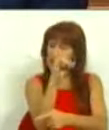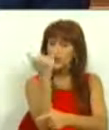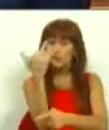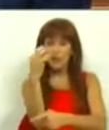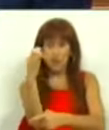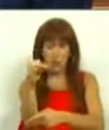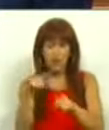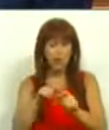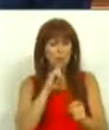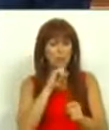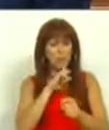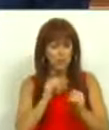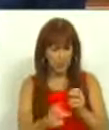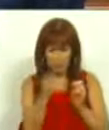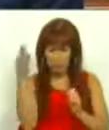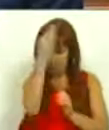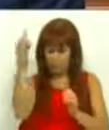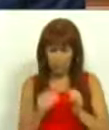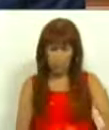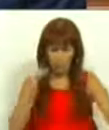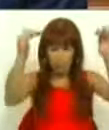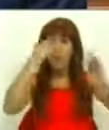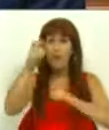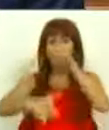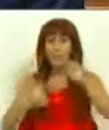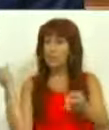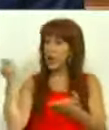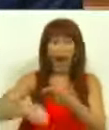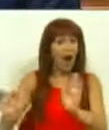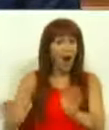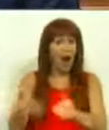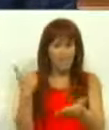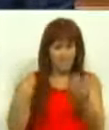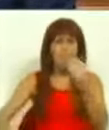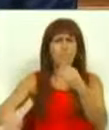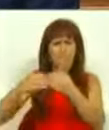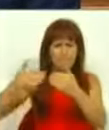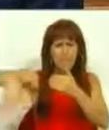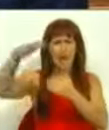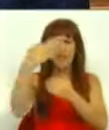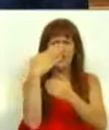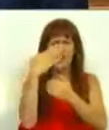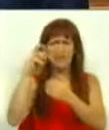já permitiu aumentar exponencialmente o número de isentos, que são mais